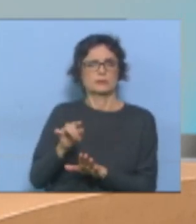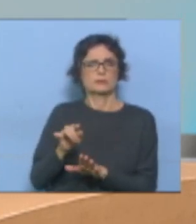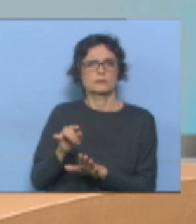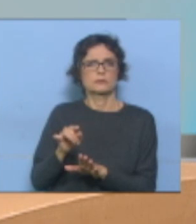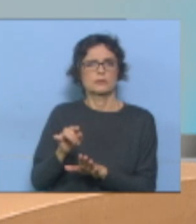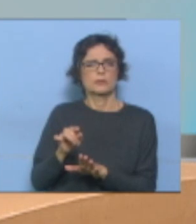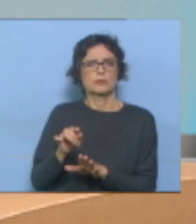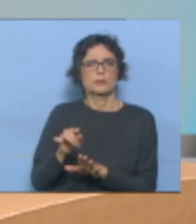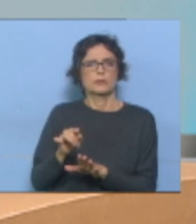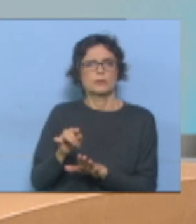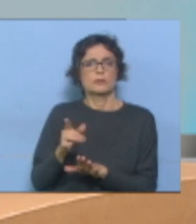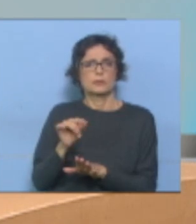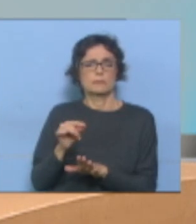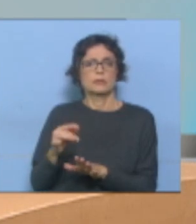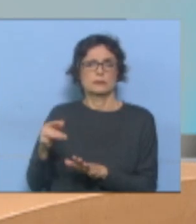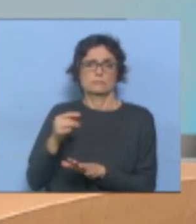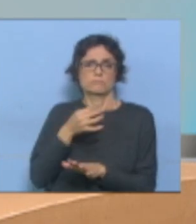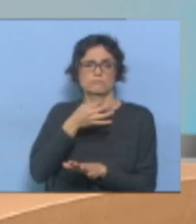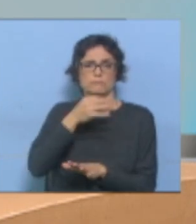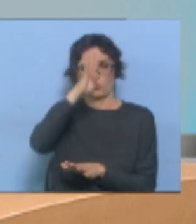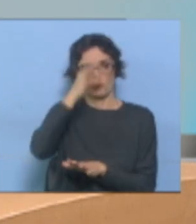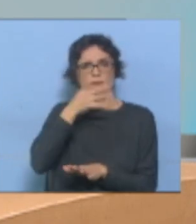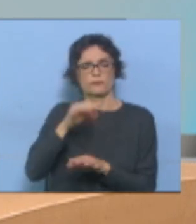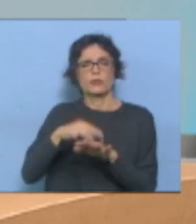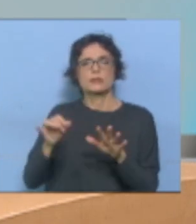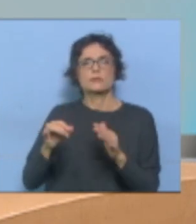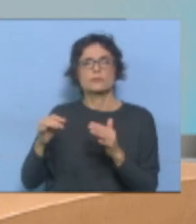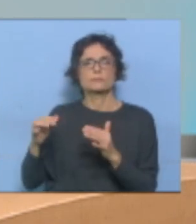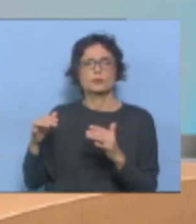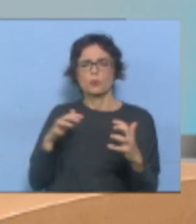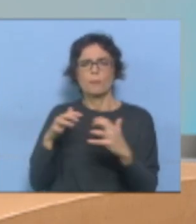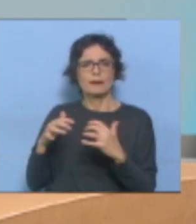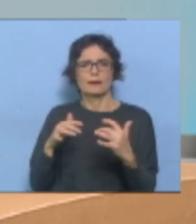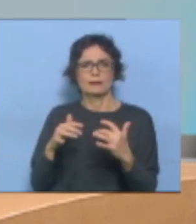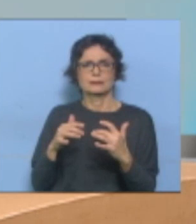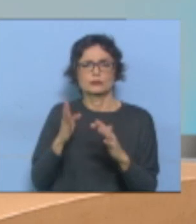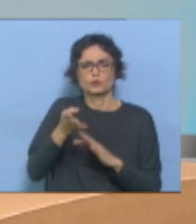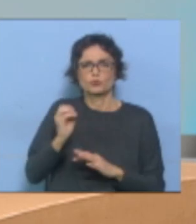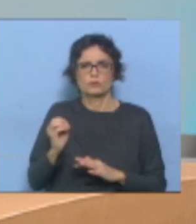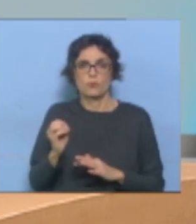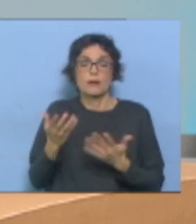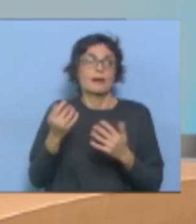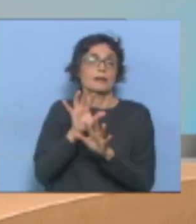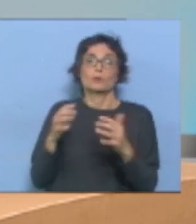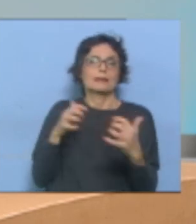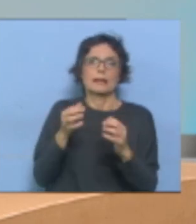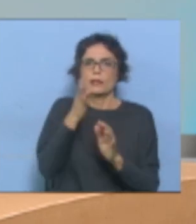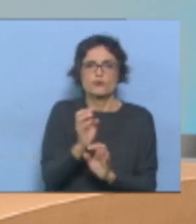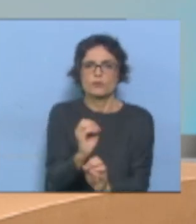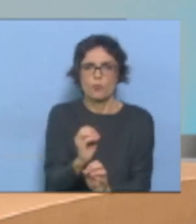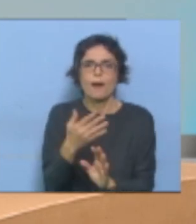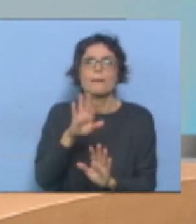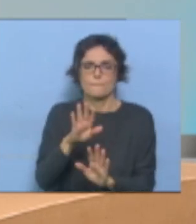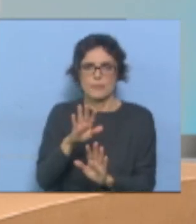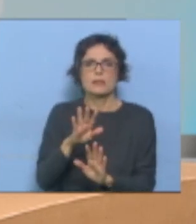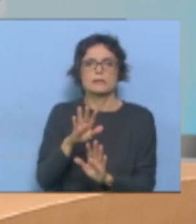é na questão da guerra injusta. Não estou a dizer que há guerras justas, estou a dizer que a objeção de consciência também, ela, no que diz